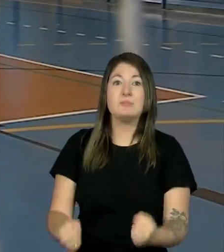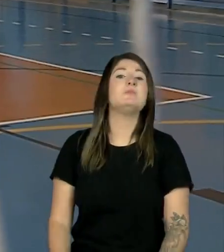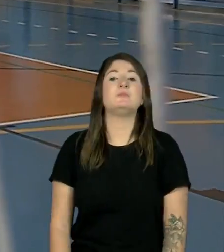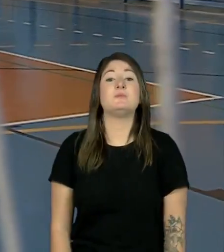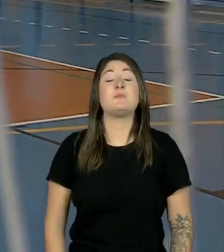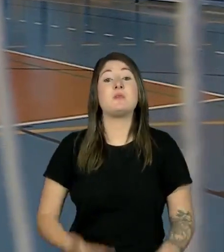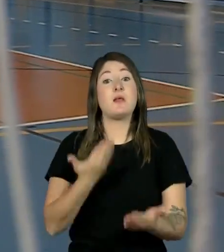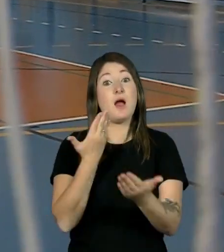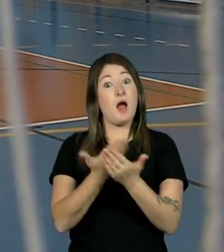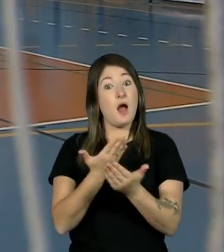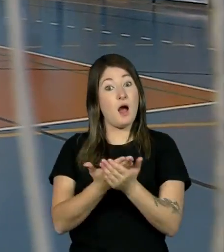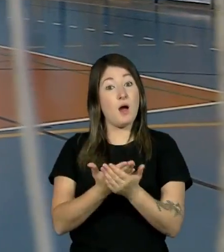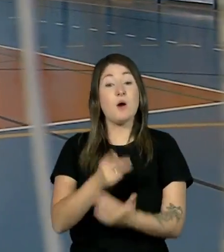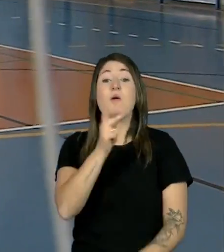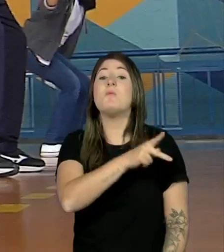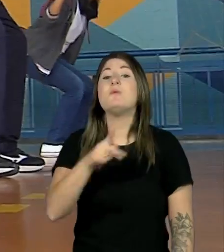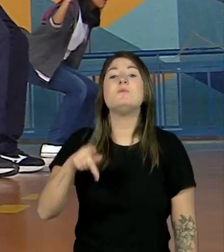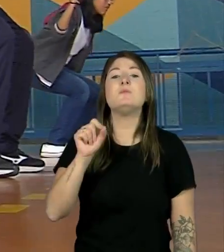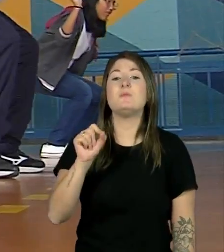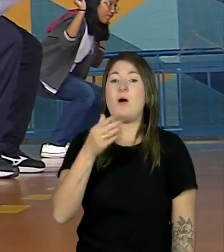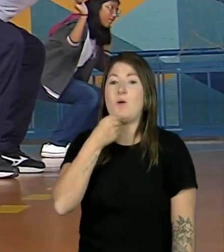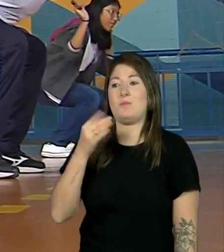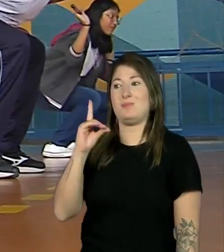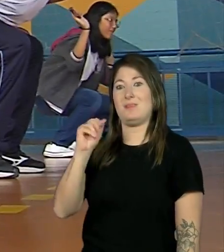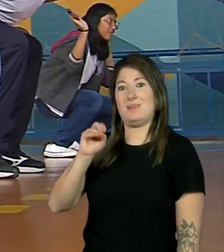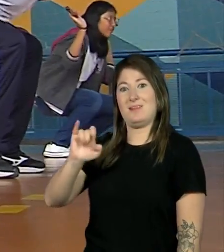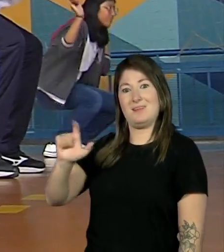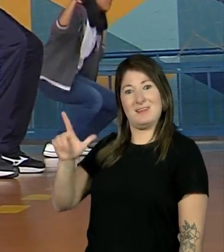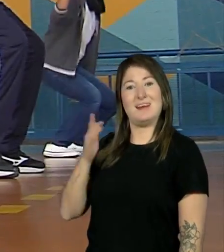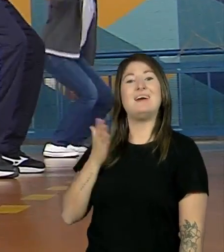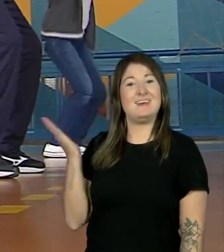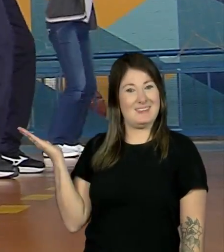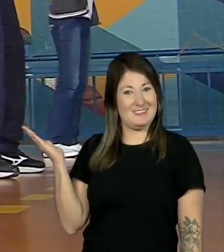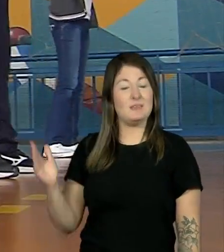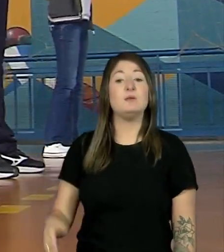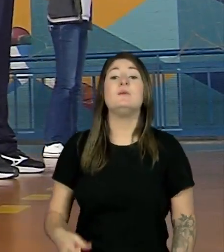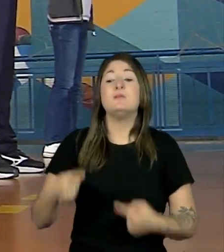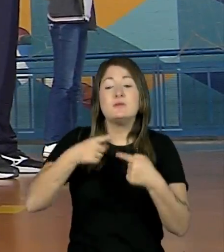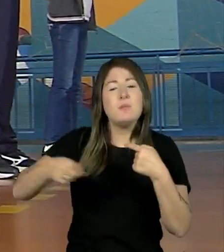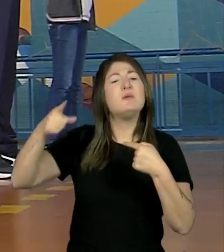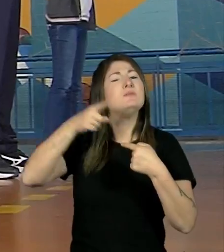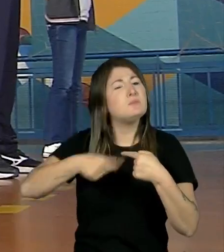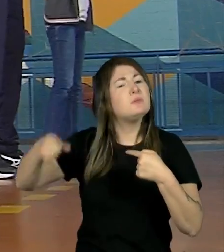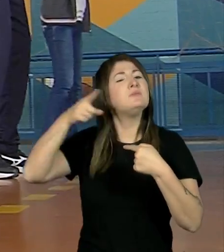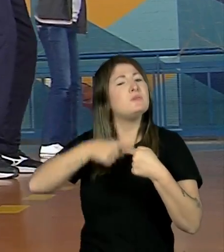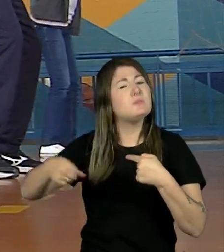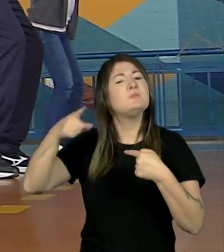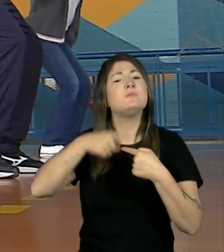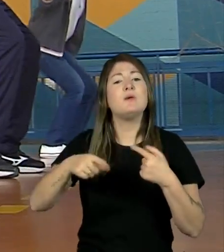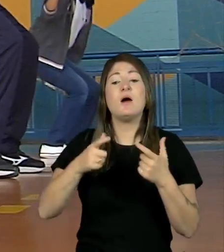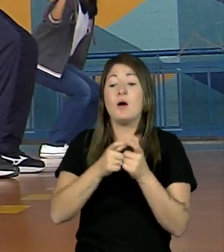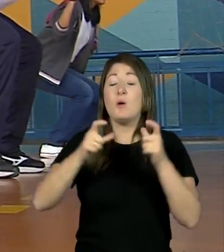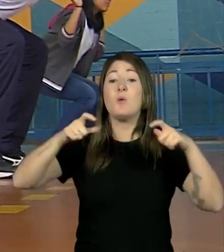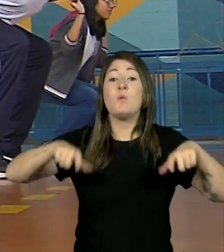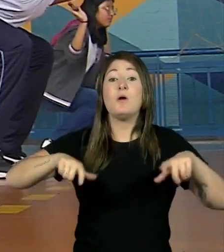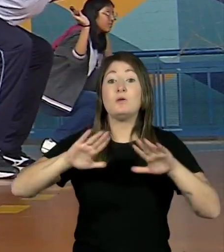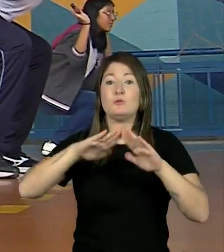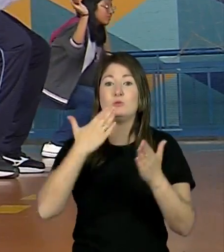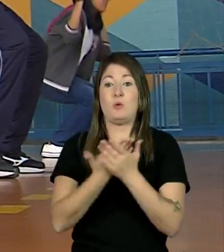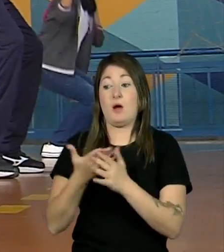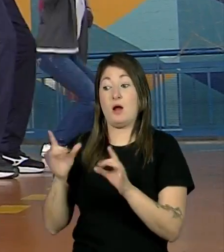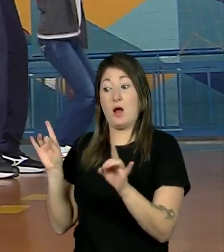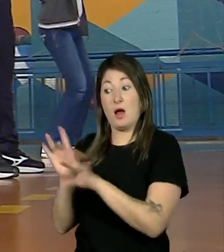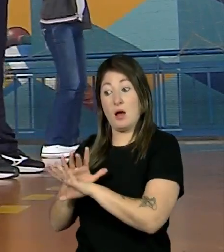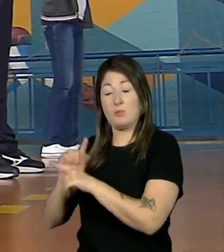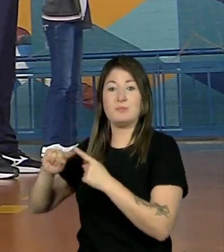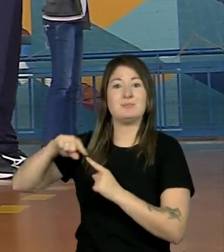são conduzidas pelo professor Daniel e realizadas semanalmente na quadra da escola depois do período de aula. O